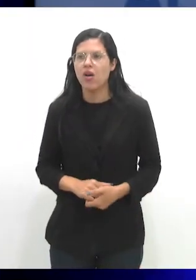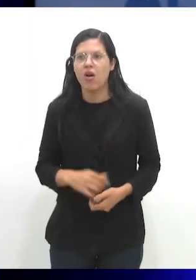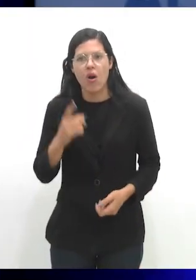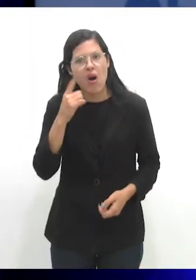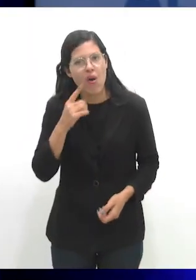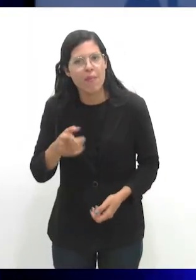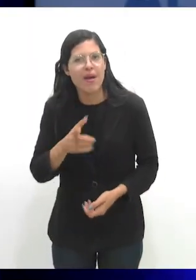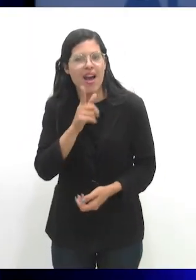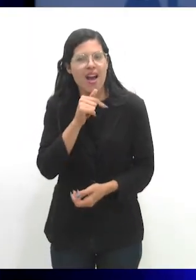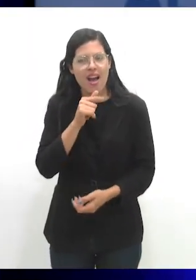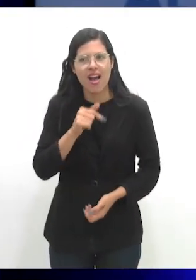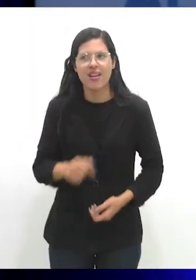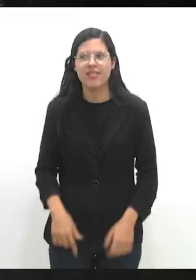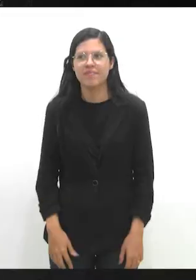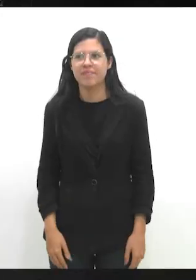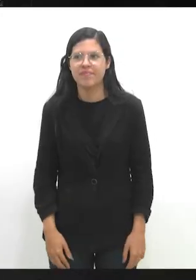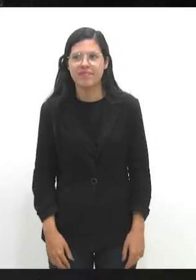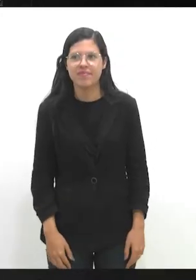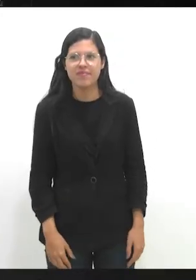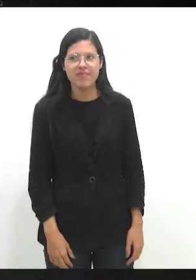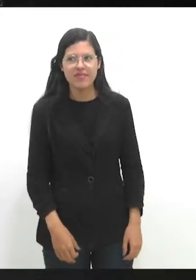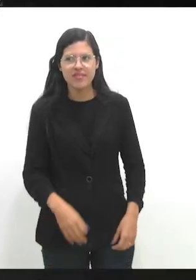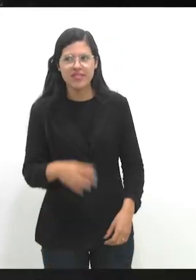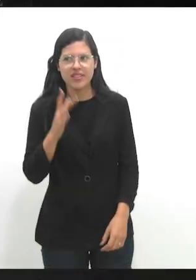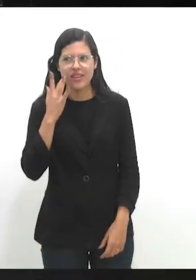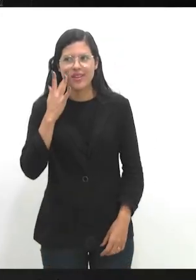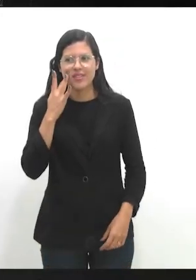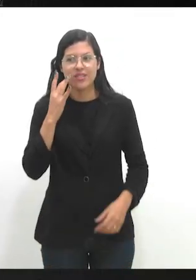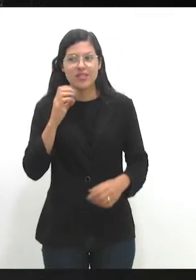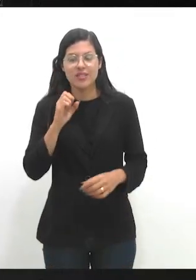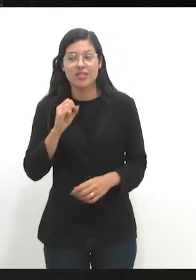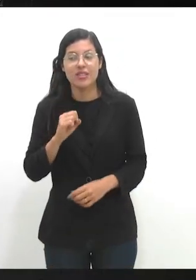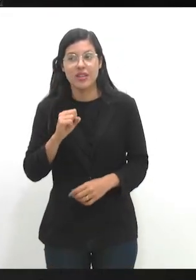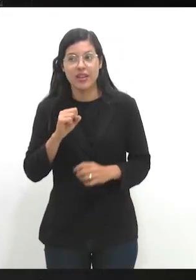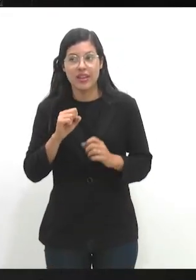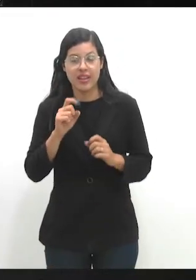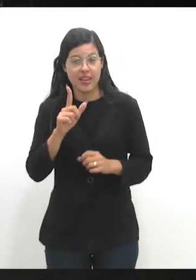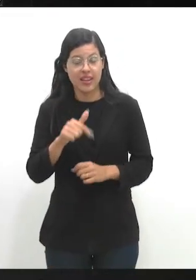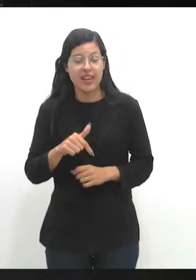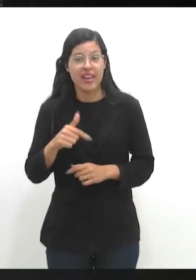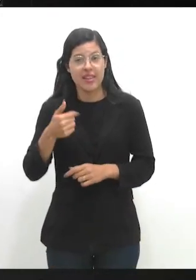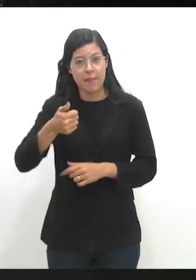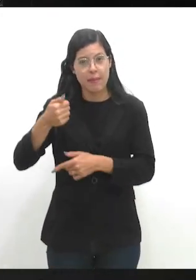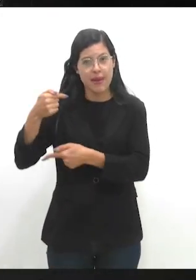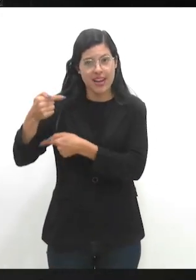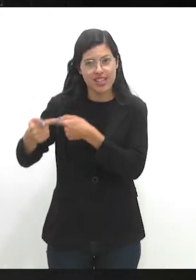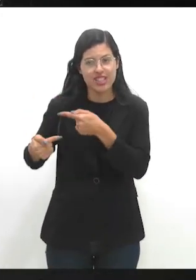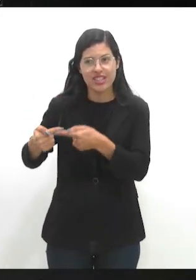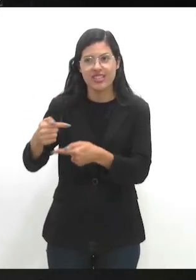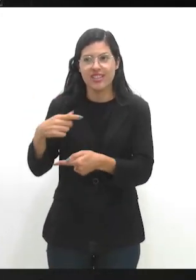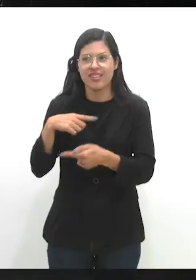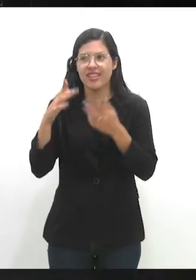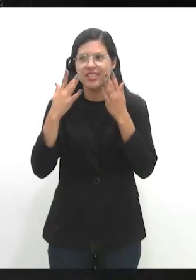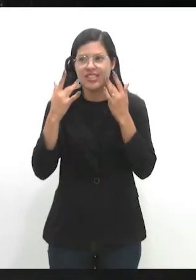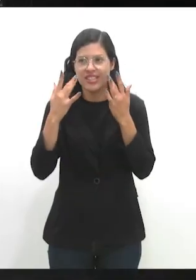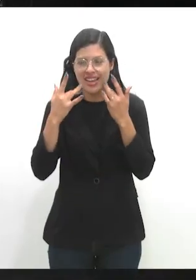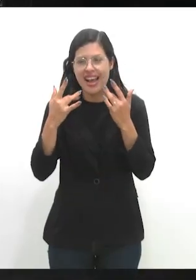uma água, aí... Mas eu vou te dizer, eu acho que se a gente pudesse dizer, eu acho que isso é uma síndrome dessa primeira geração que a gente tem de